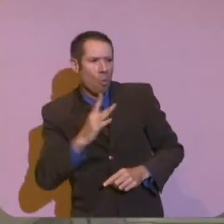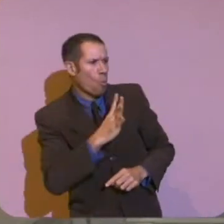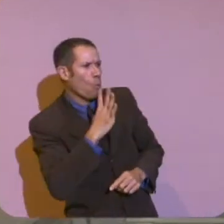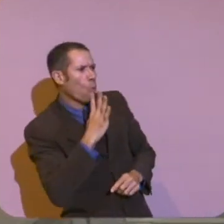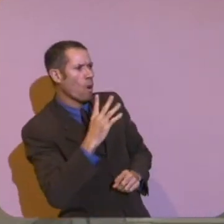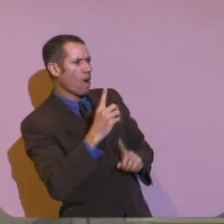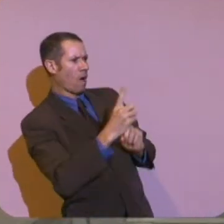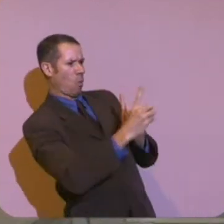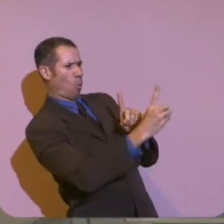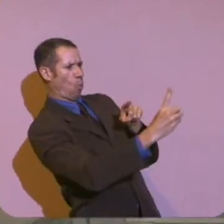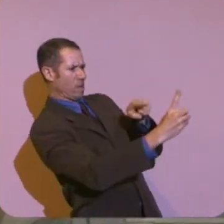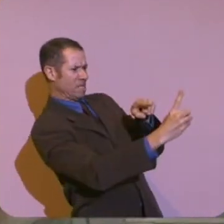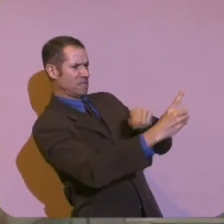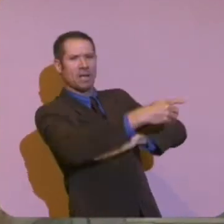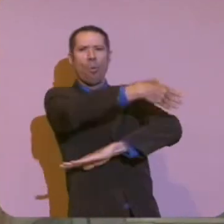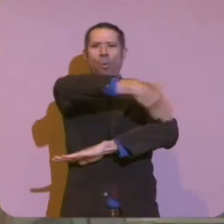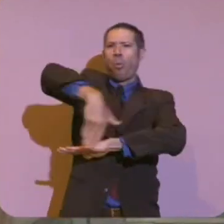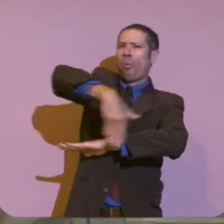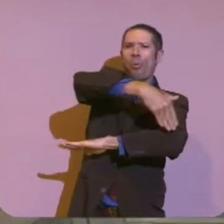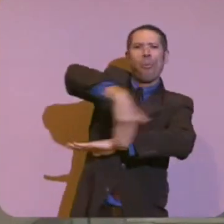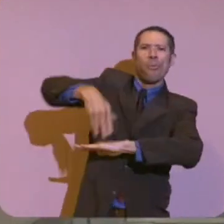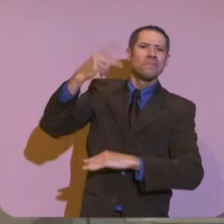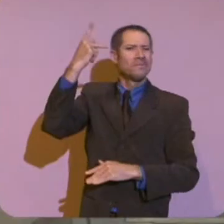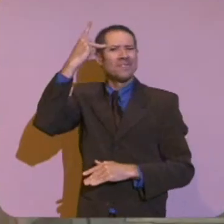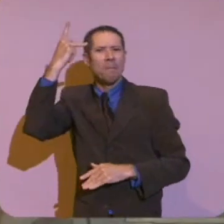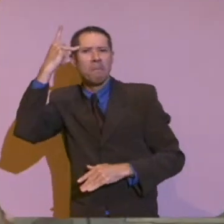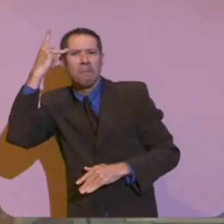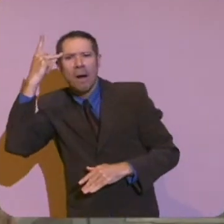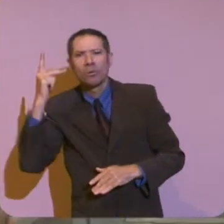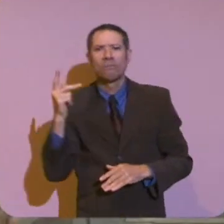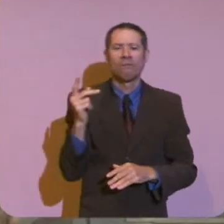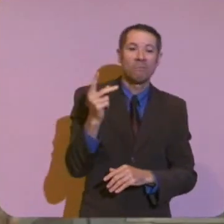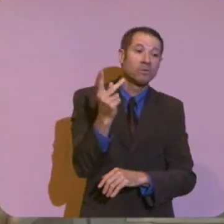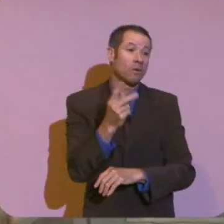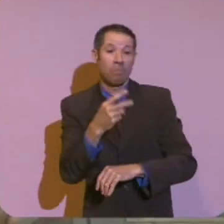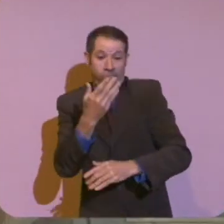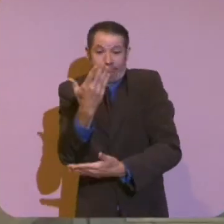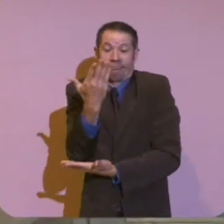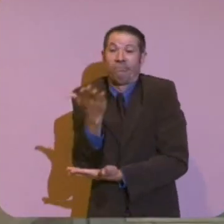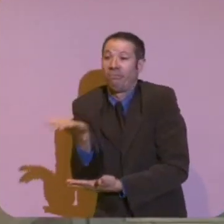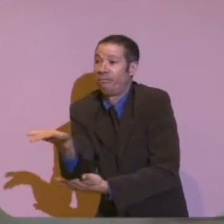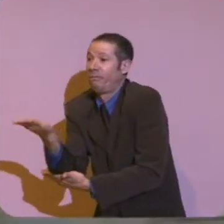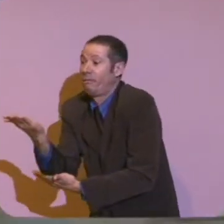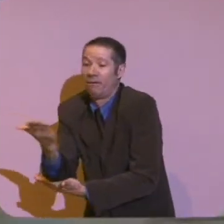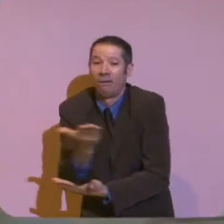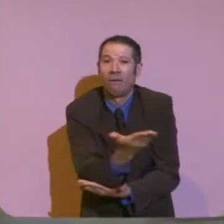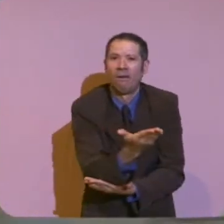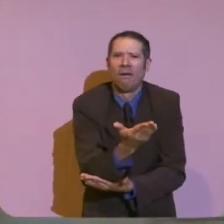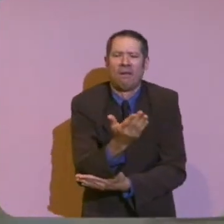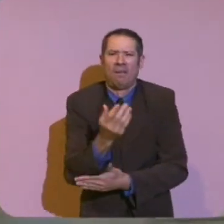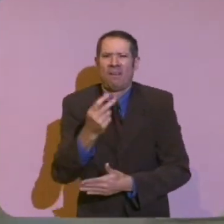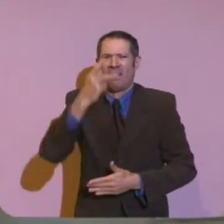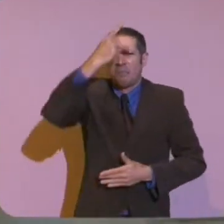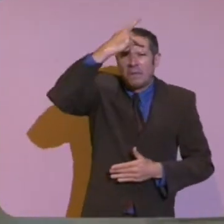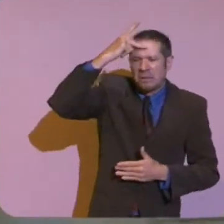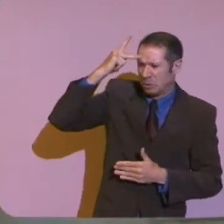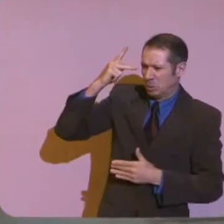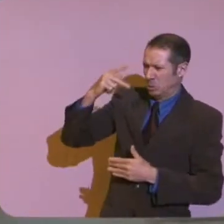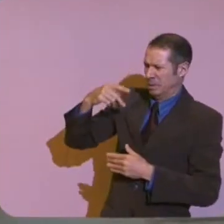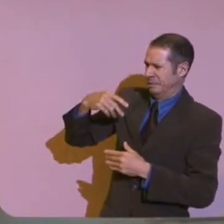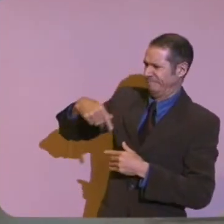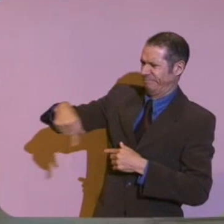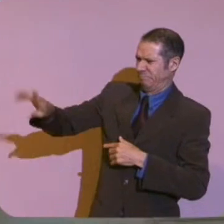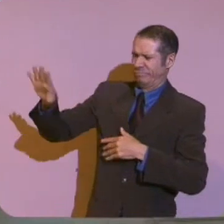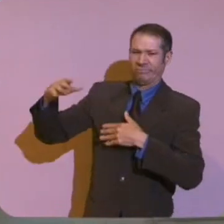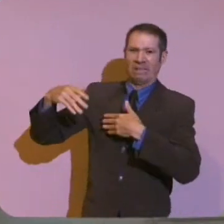conhecia nas ruas de São Paulo como um andarilho. E essa pessoa não saiu de perto dele para ele não